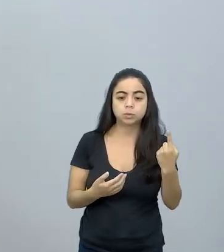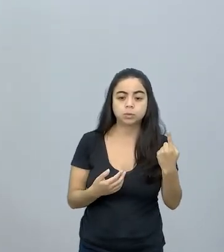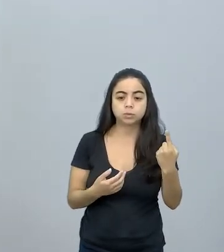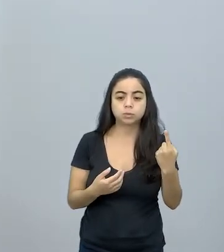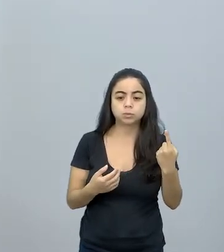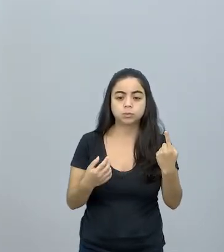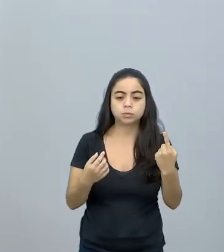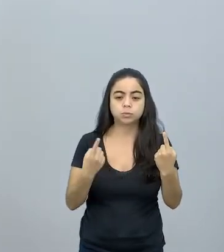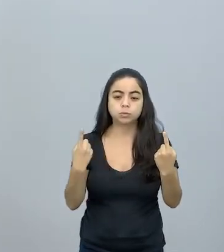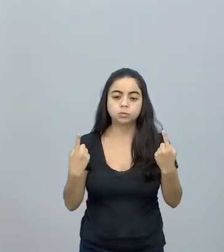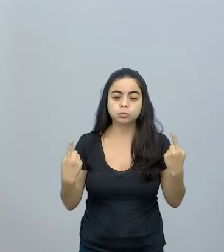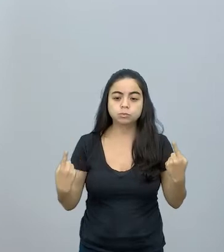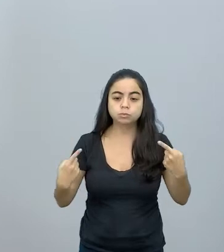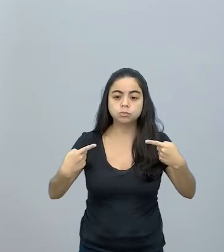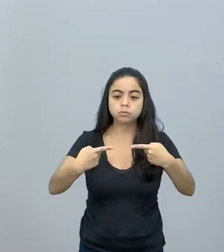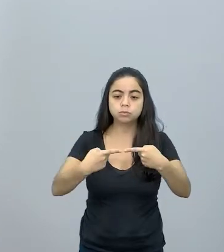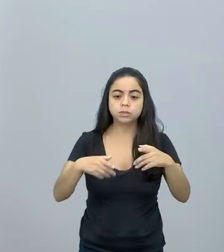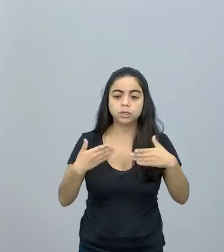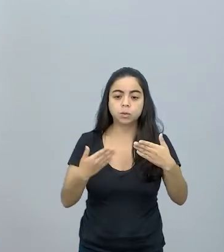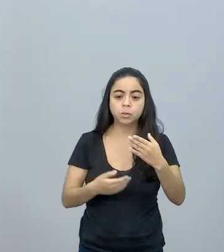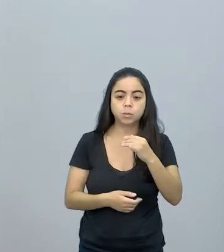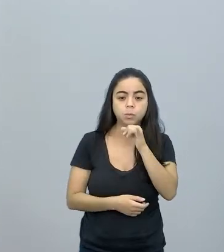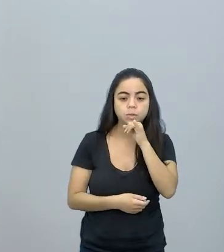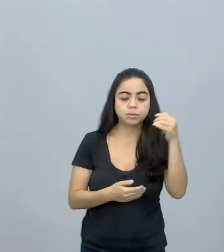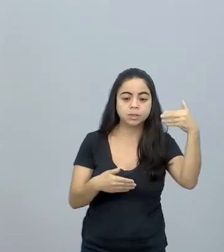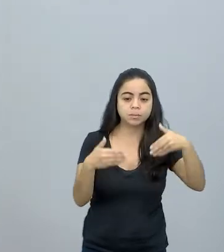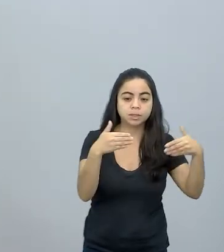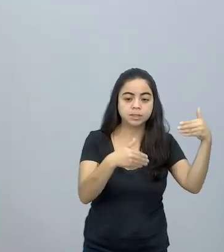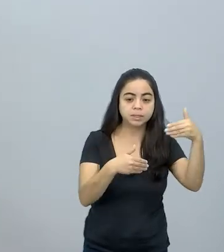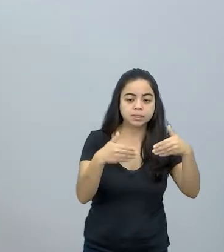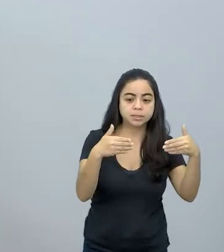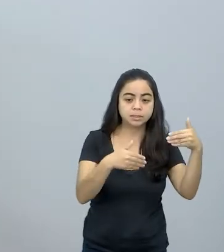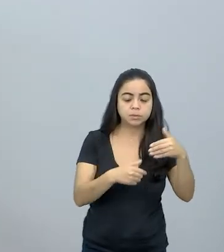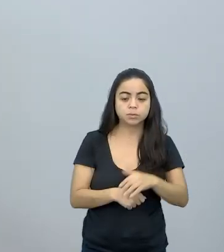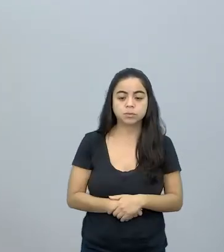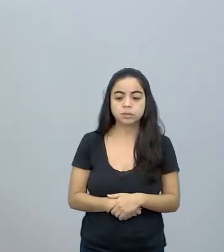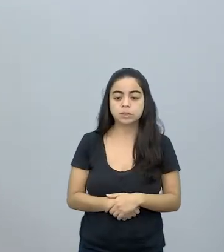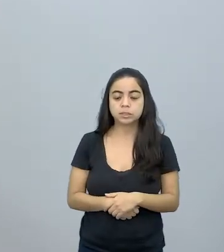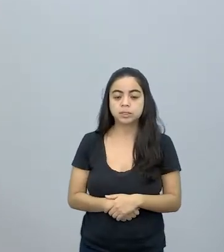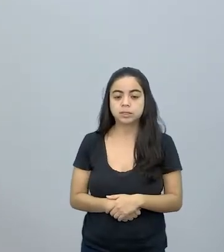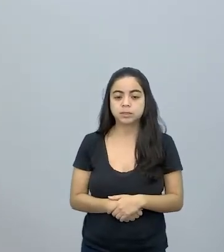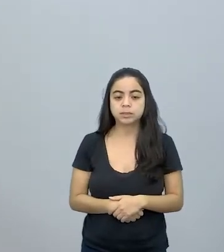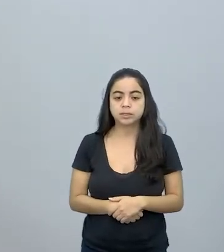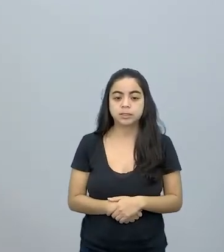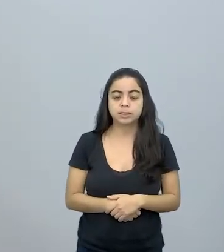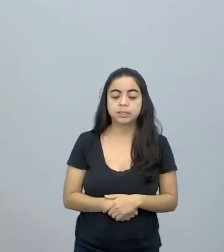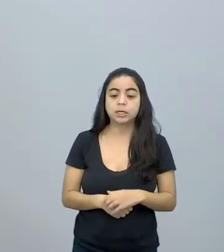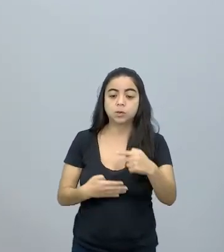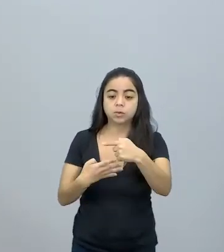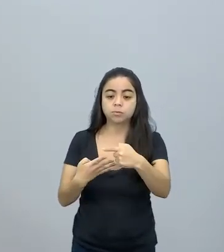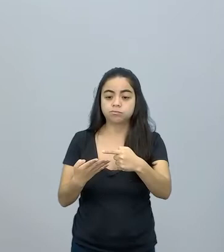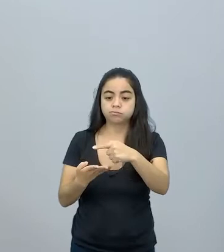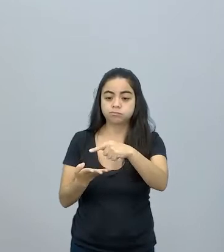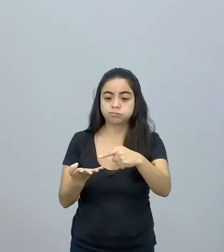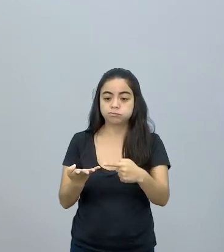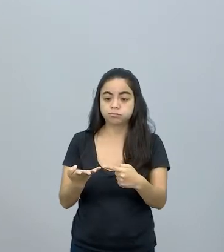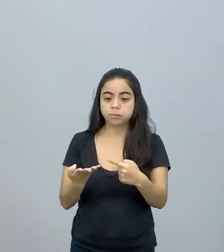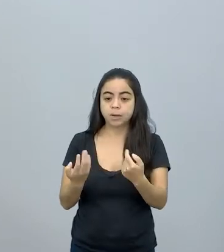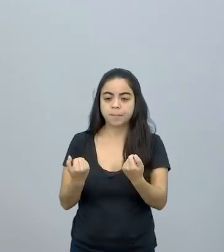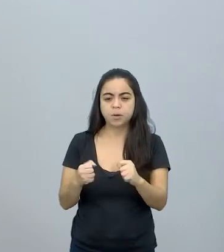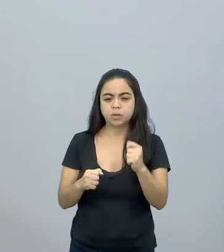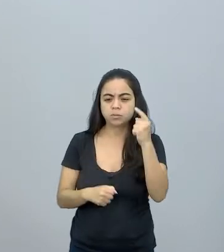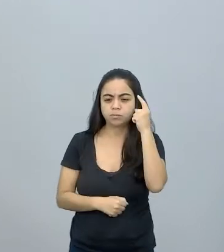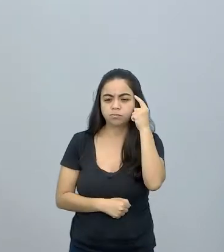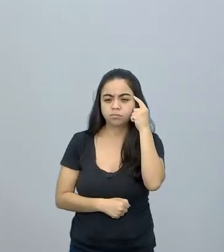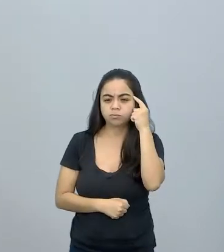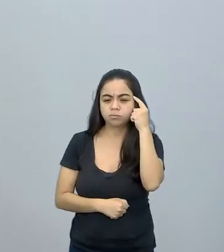né? Por exemplo, a imigração e uma outra coisa. Imigração e um desses fatores. A gente pode se perguntar